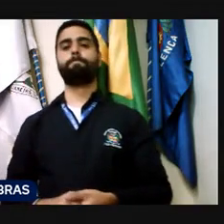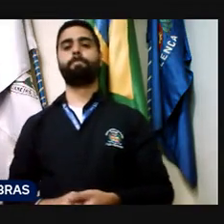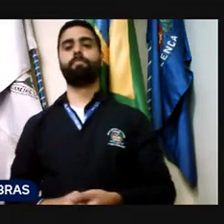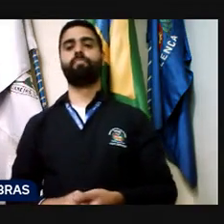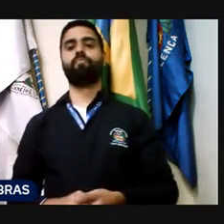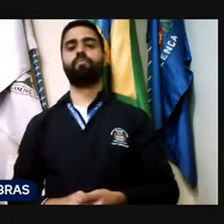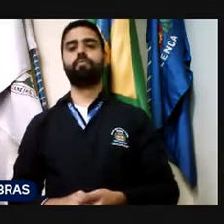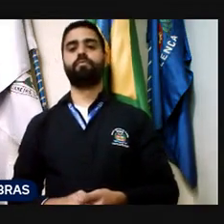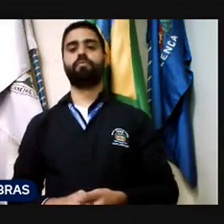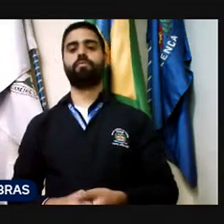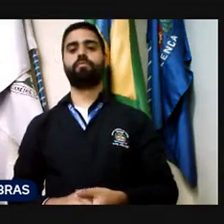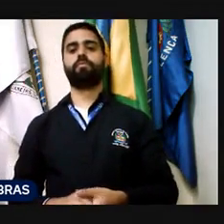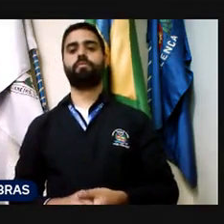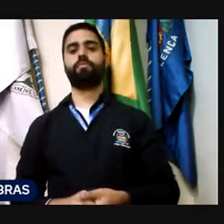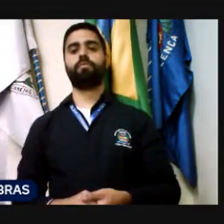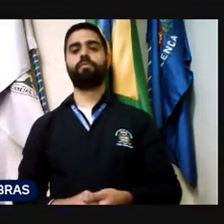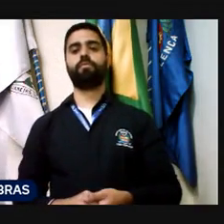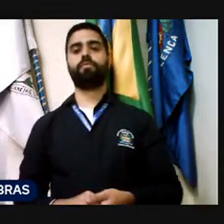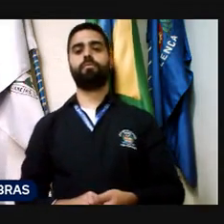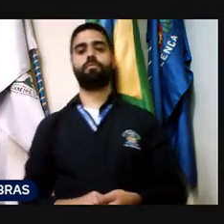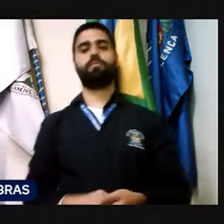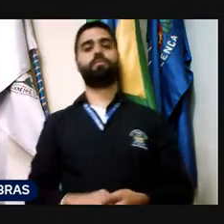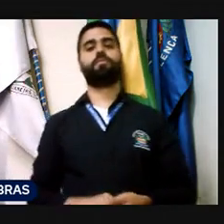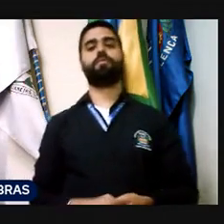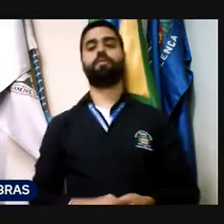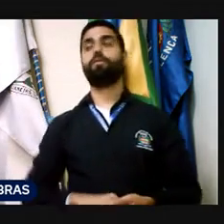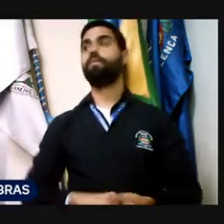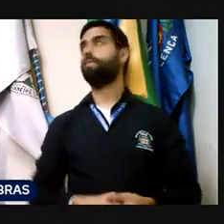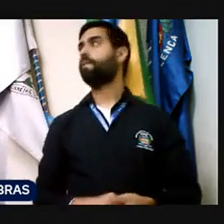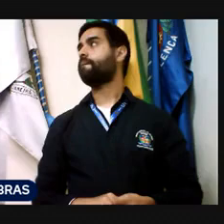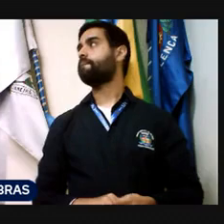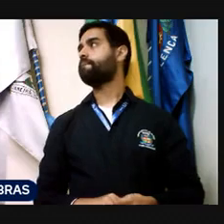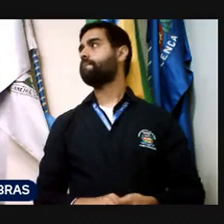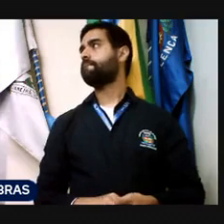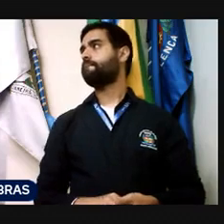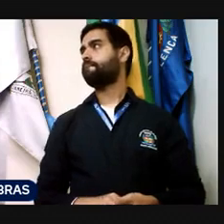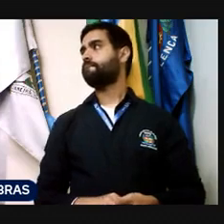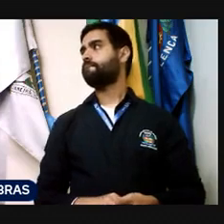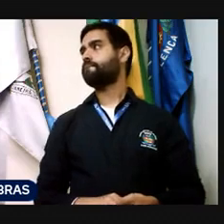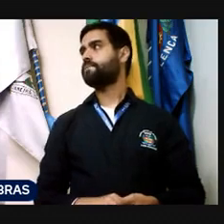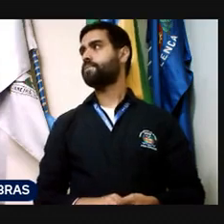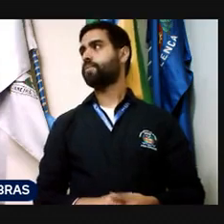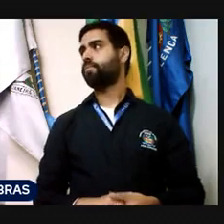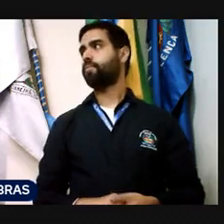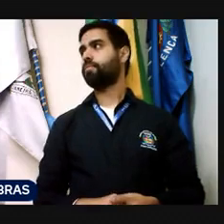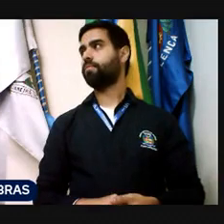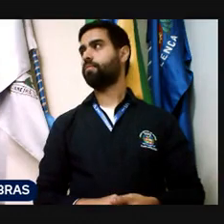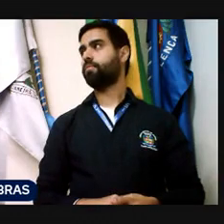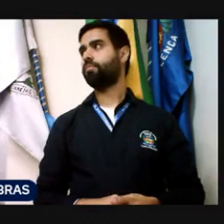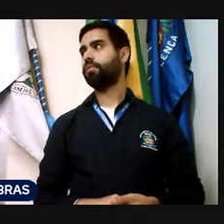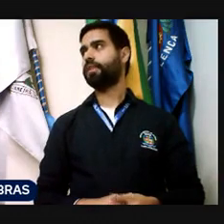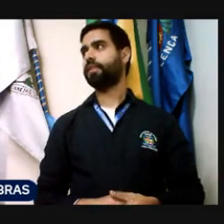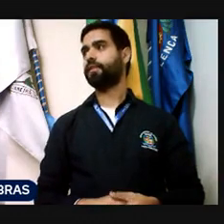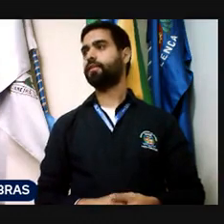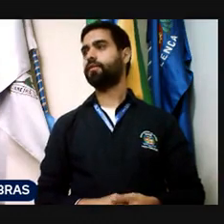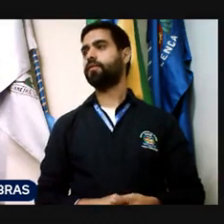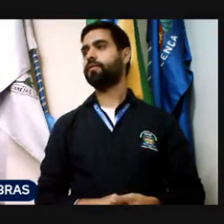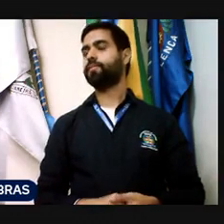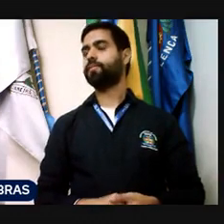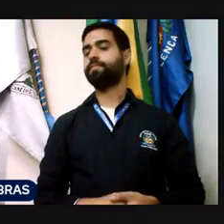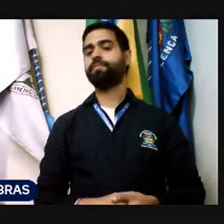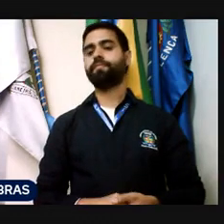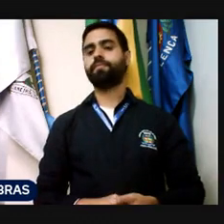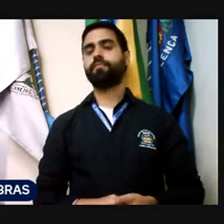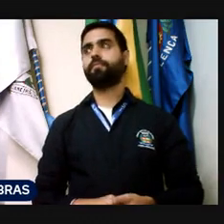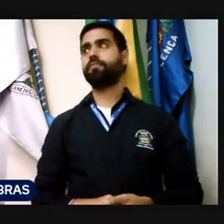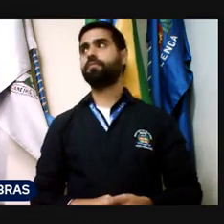queira discutir, passo ao regime de votação. Os vereadores que concordam com o requerimento do vereador Pedro